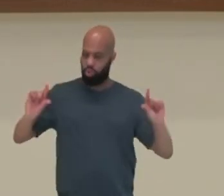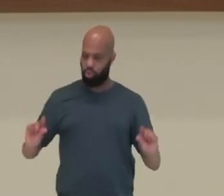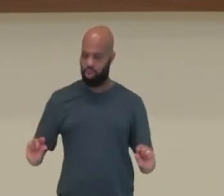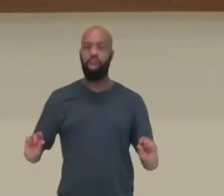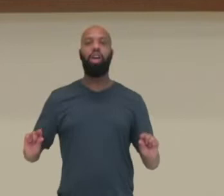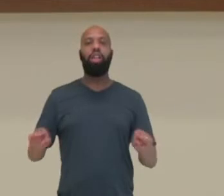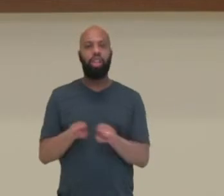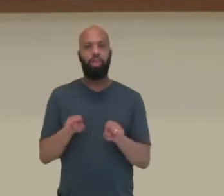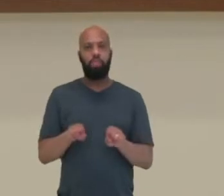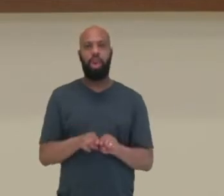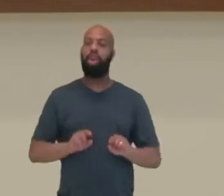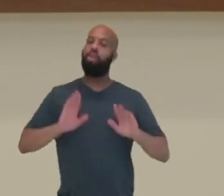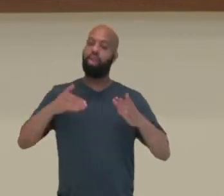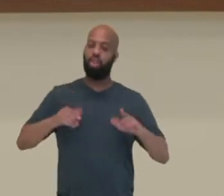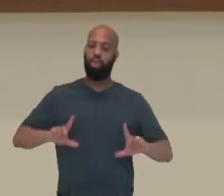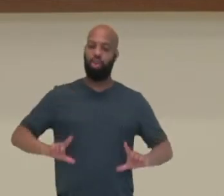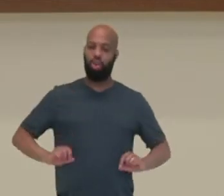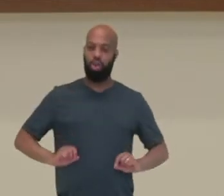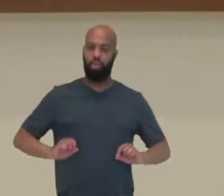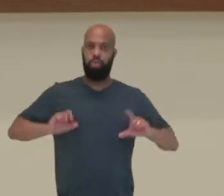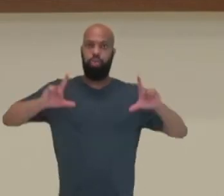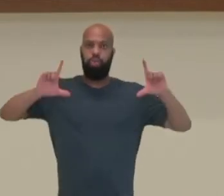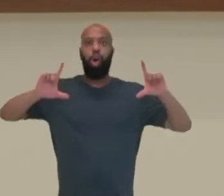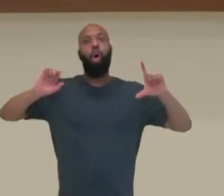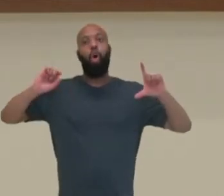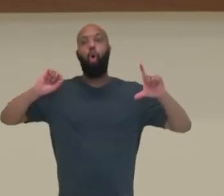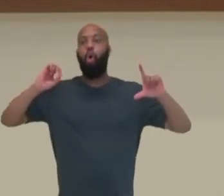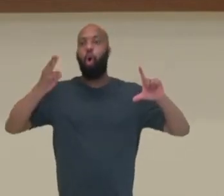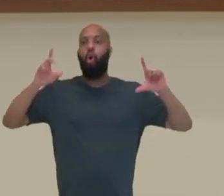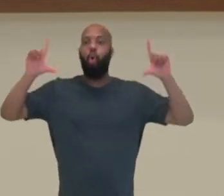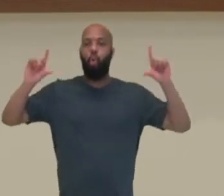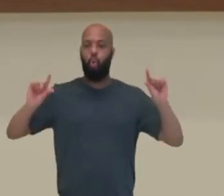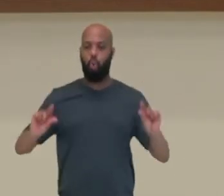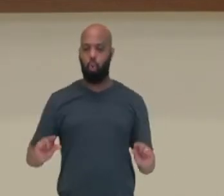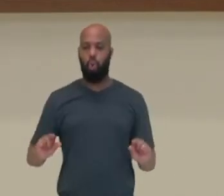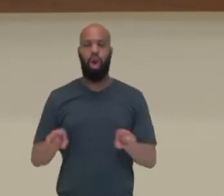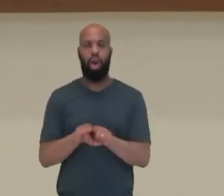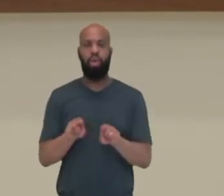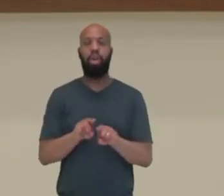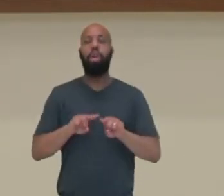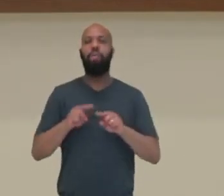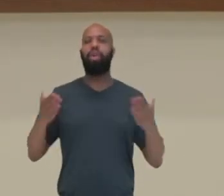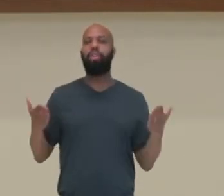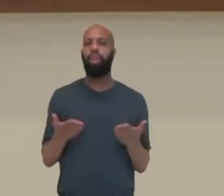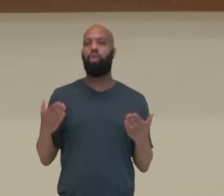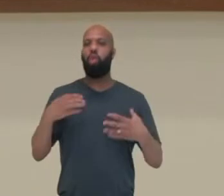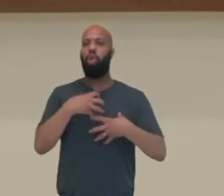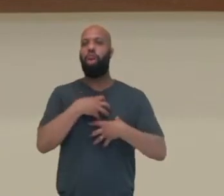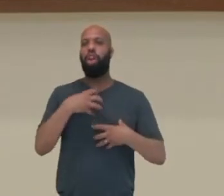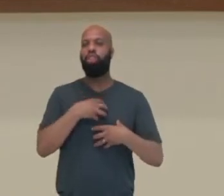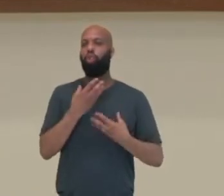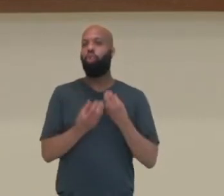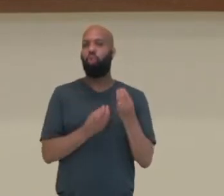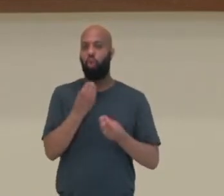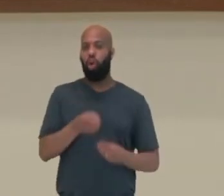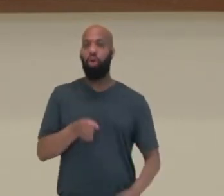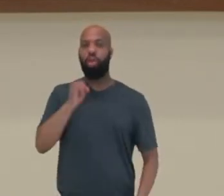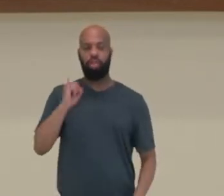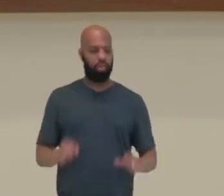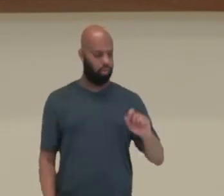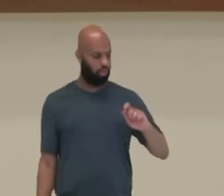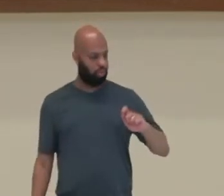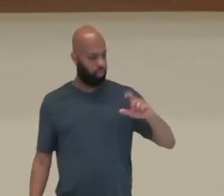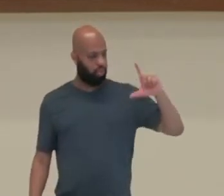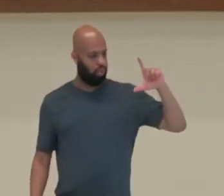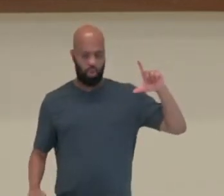Vamos observar, então, o que acontece quando esses números eles são inversamente proporcionais? Então,